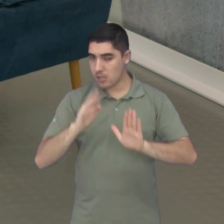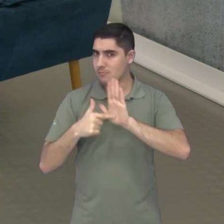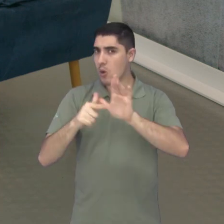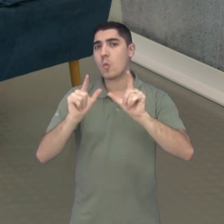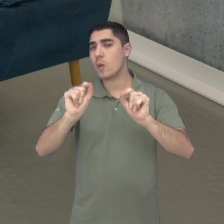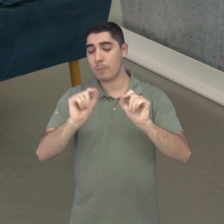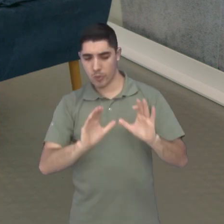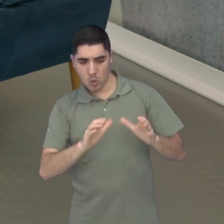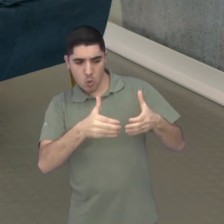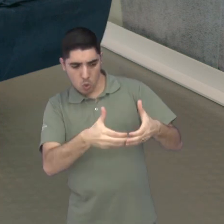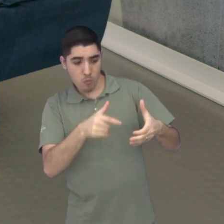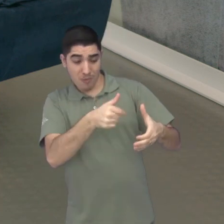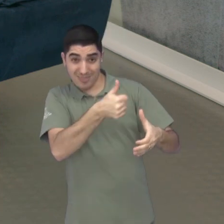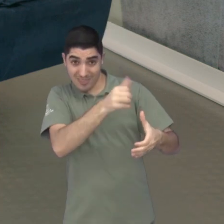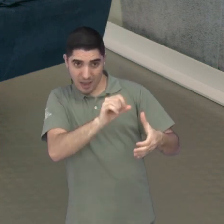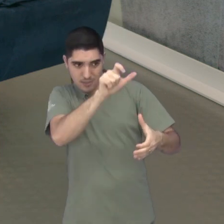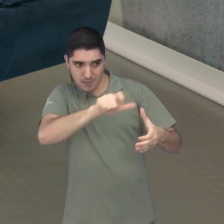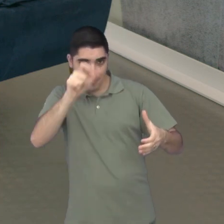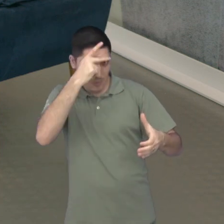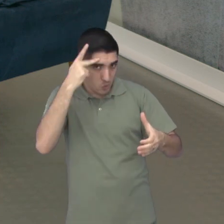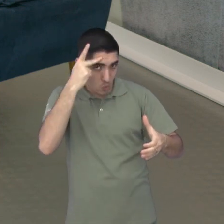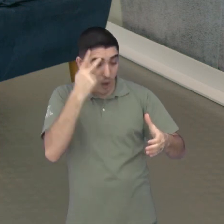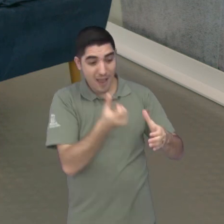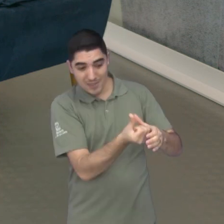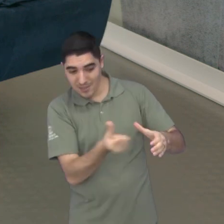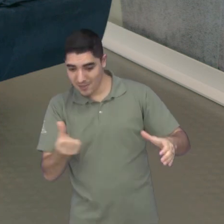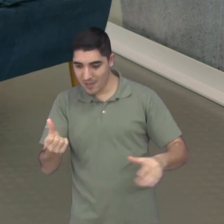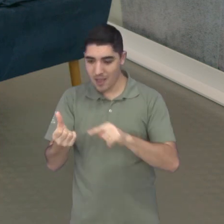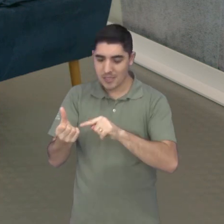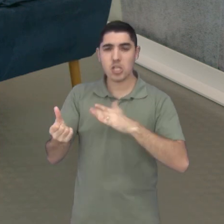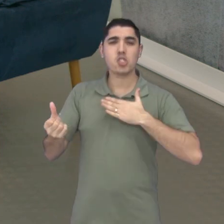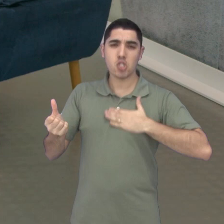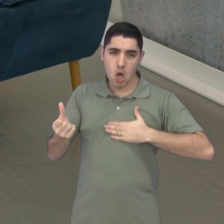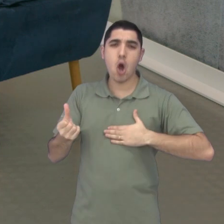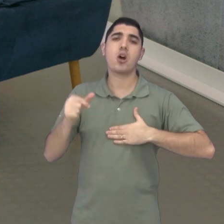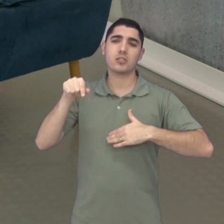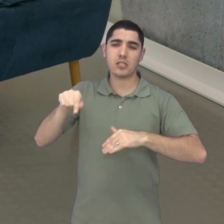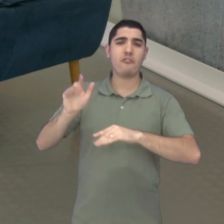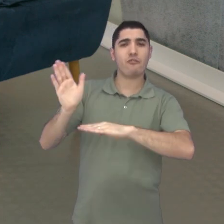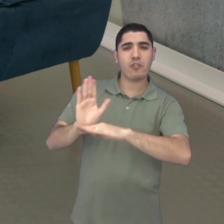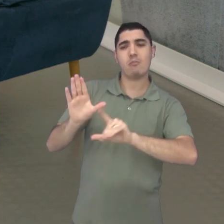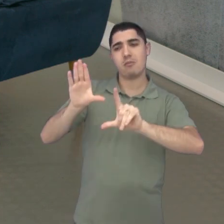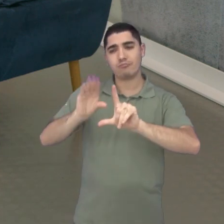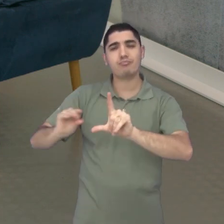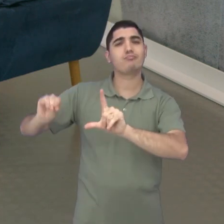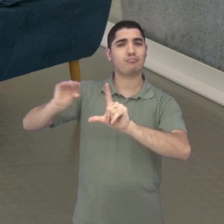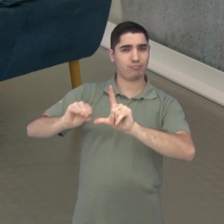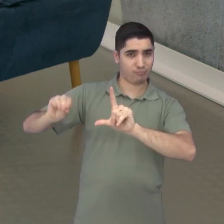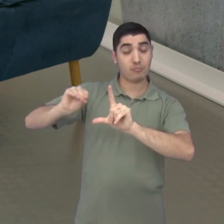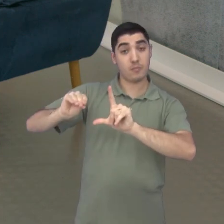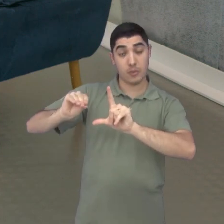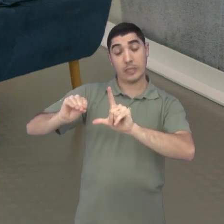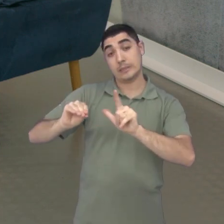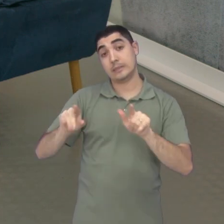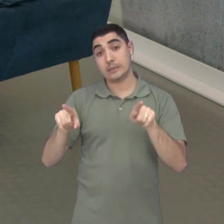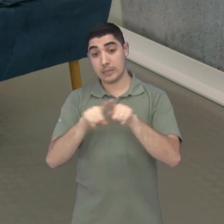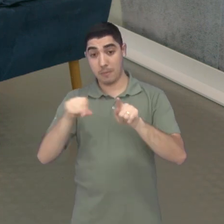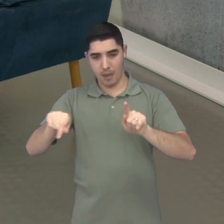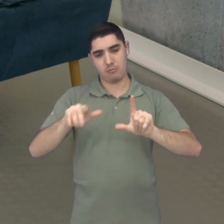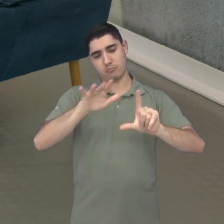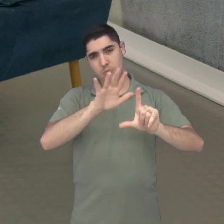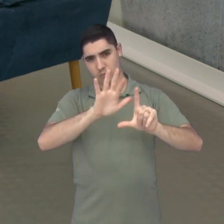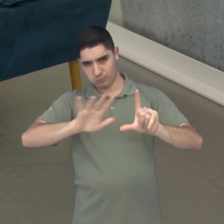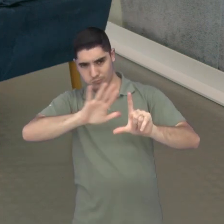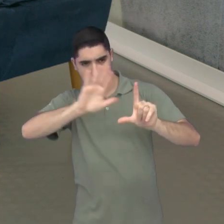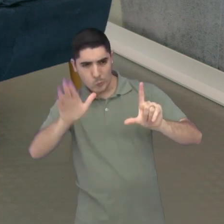que 6 a cada 10 brasileiros preferem conteúdos dublados. E uma das principais plataformas do streaming